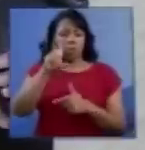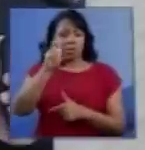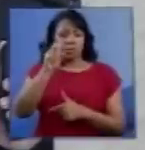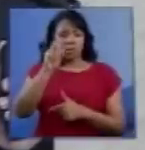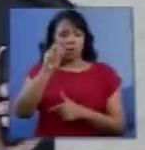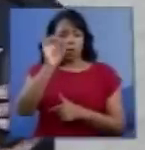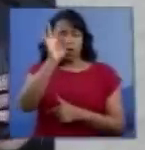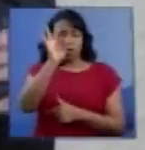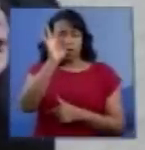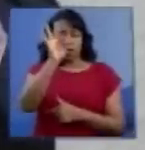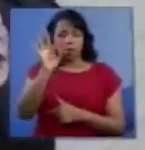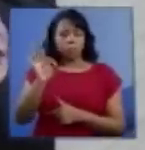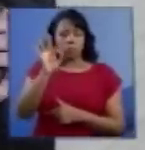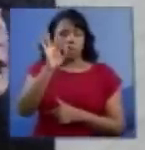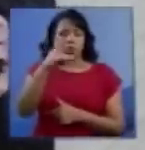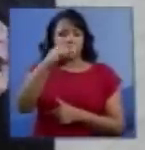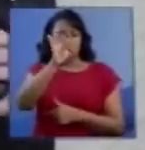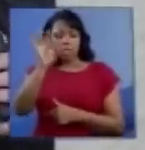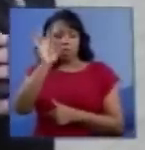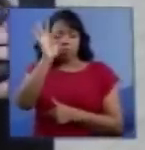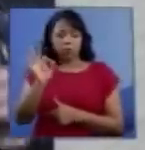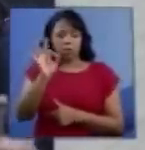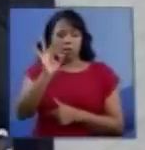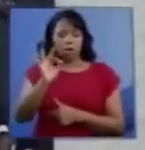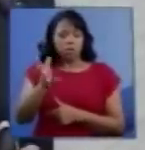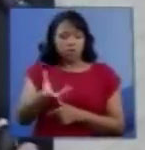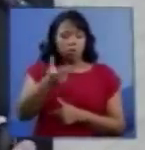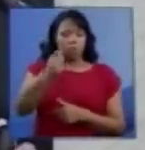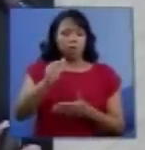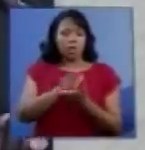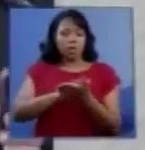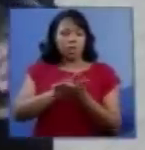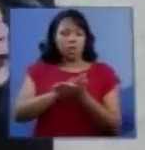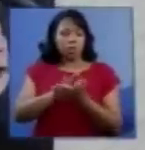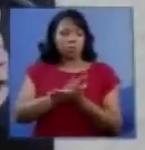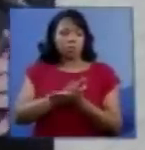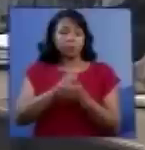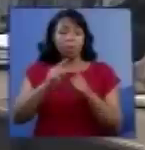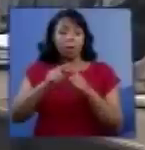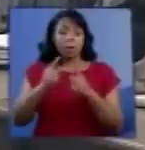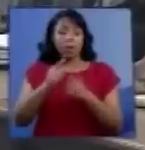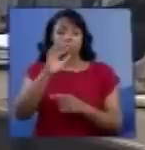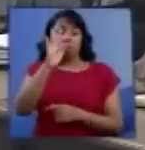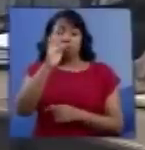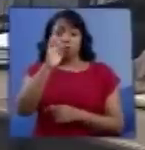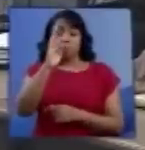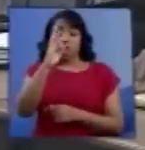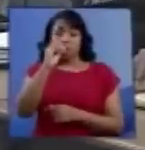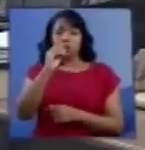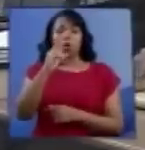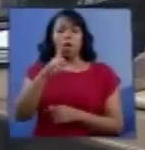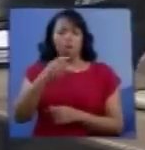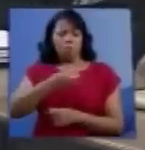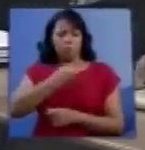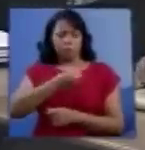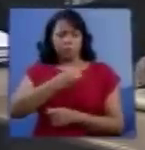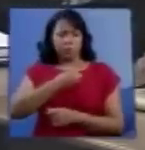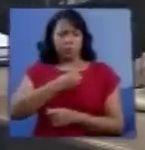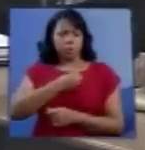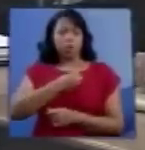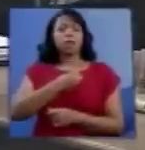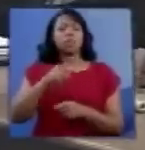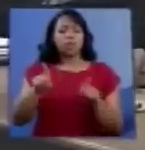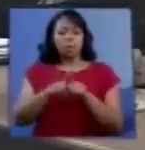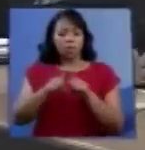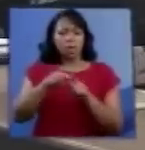em 100% e não se poderá salvar em caso nenhum um feto é um paciente e a medicina é